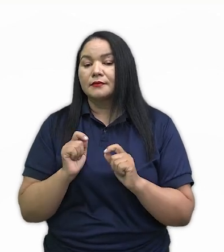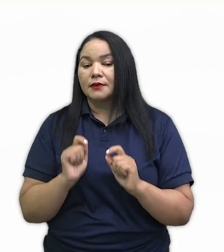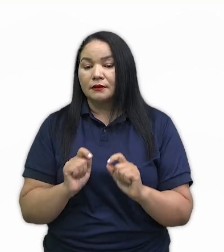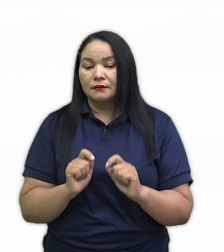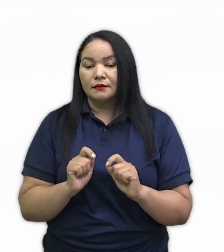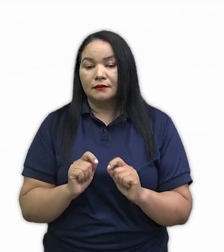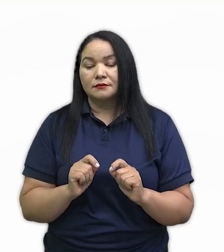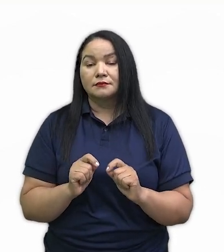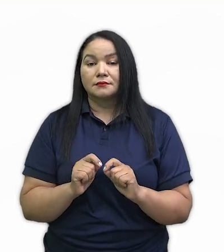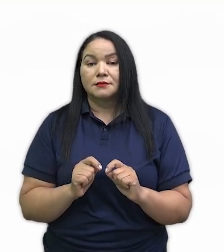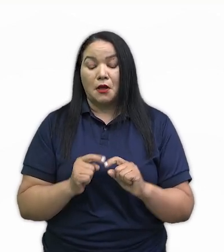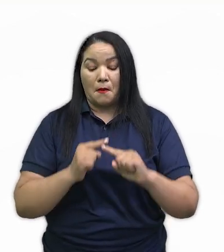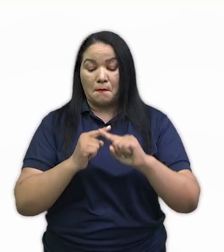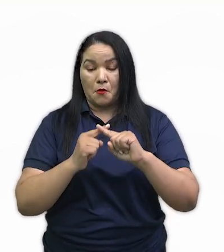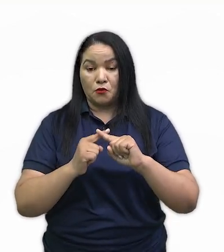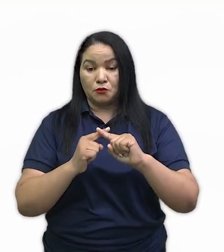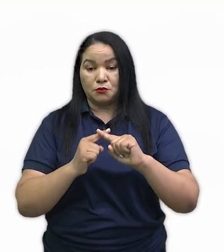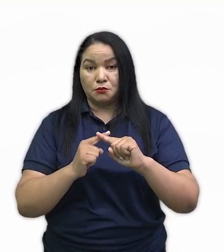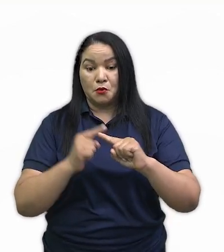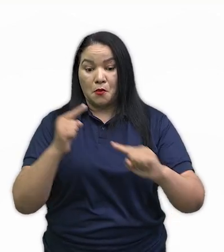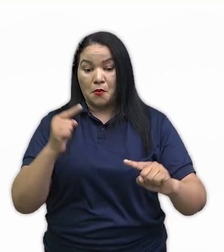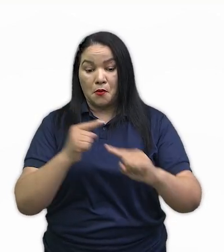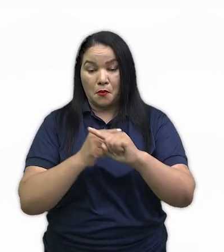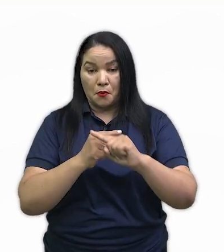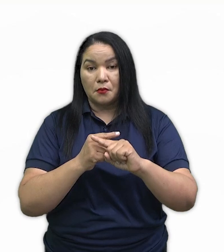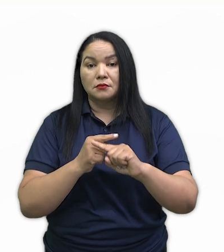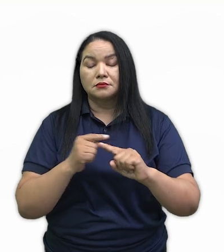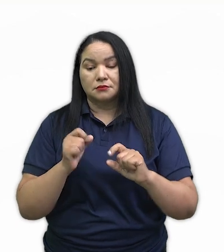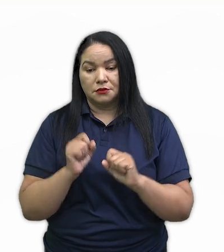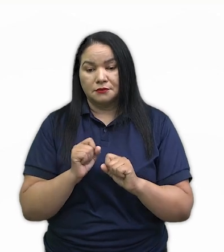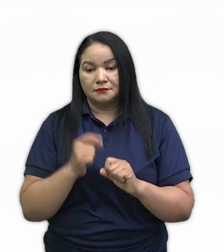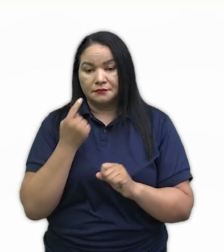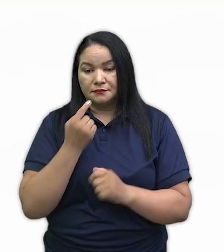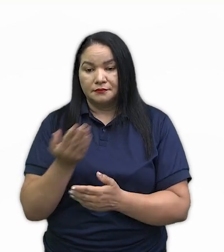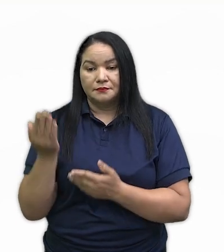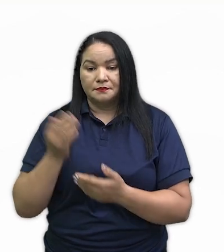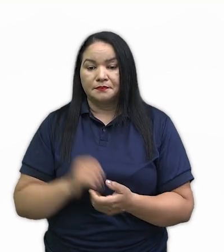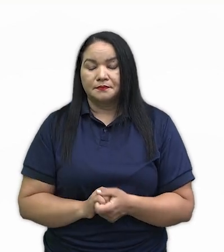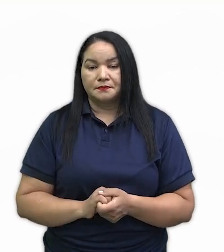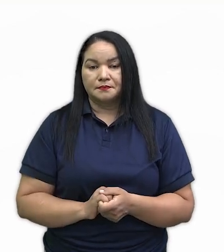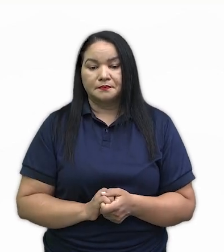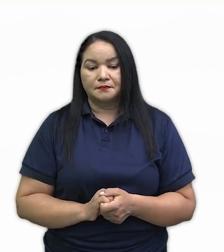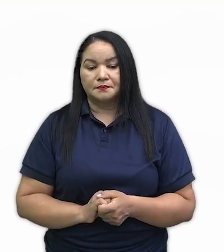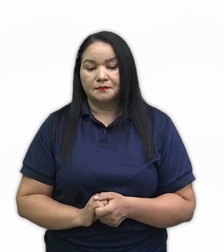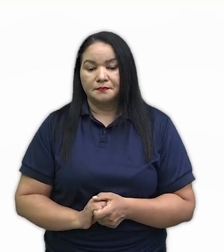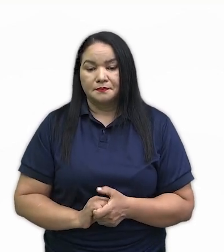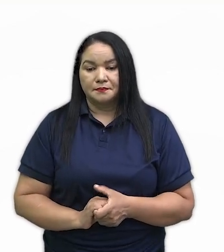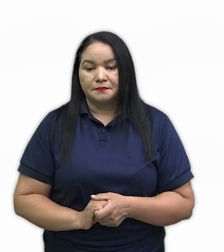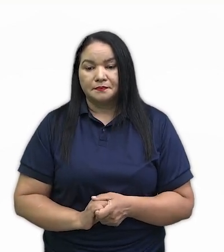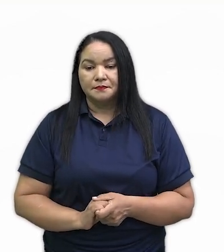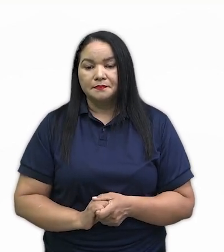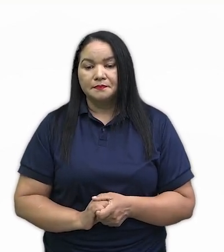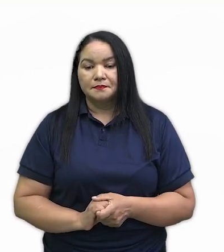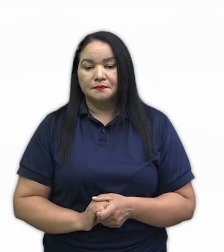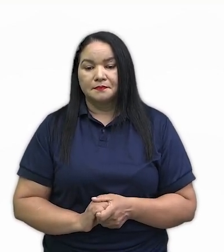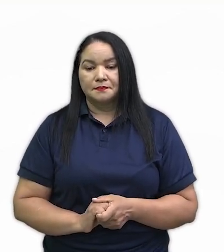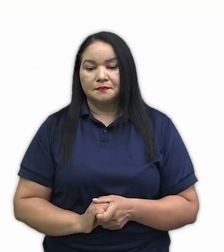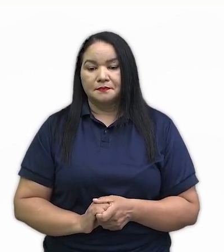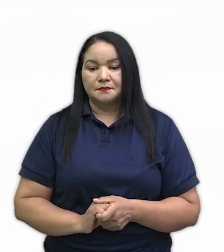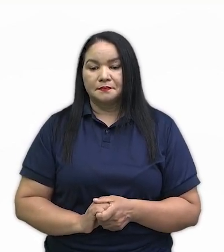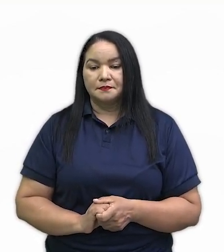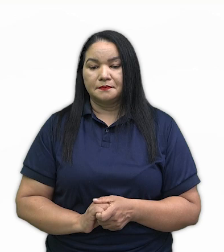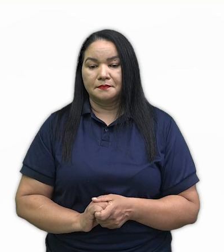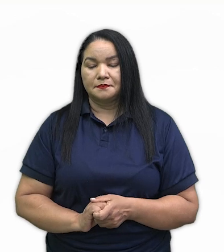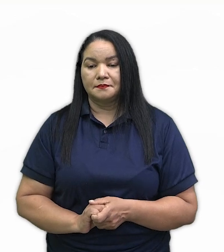resolver a multiplicação em diagonal. Vamos passar aqui para o lado agora, olha só. Vamos começar